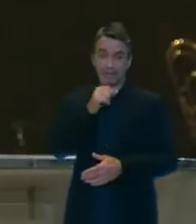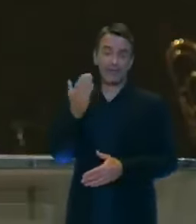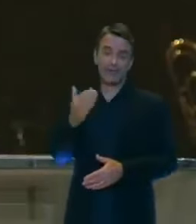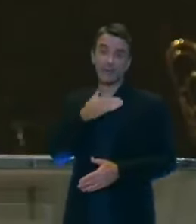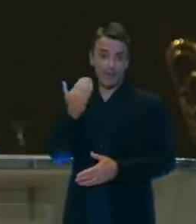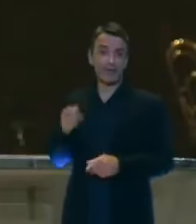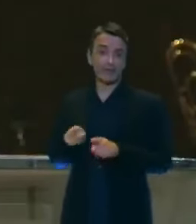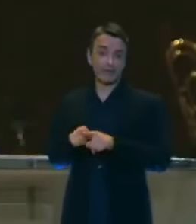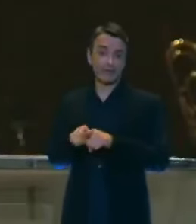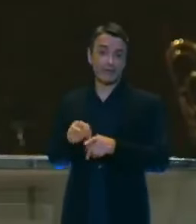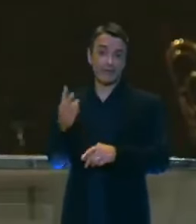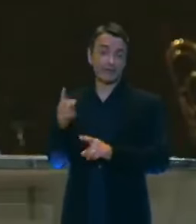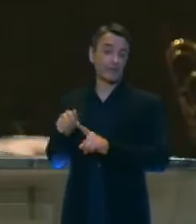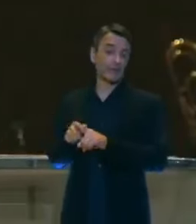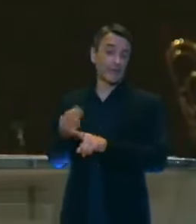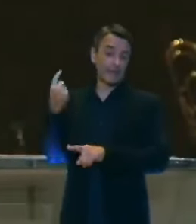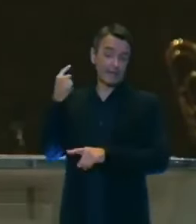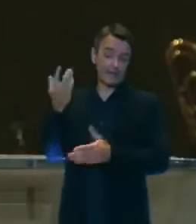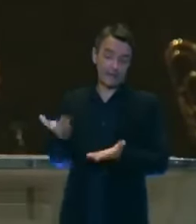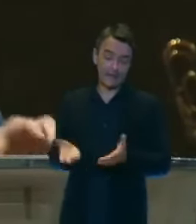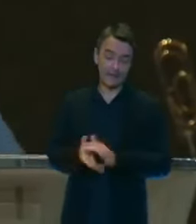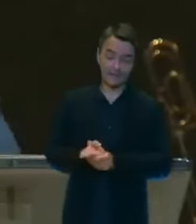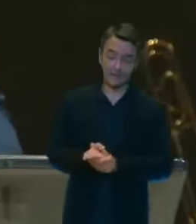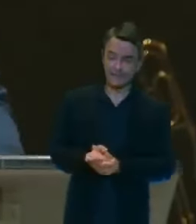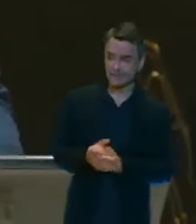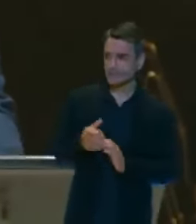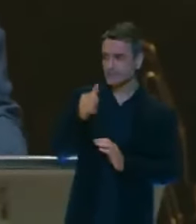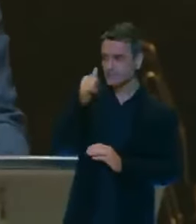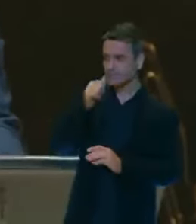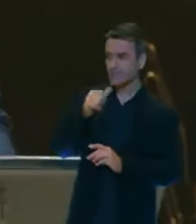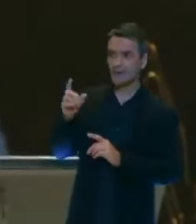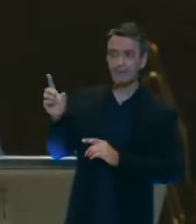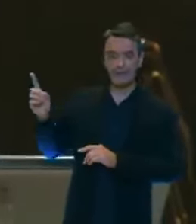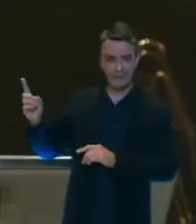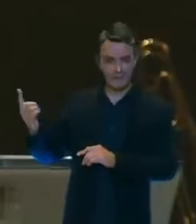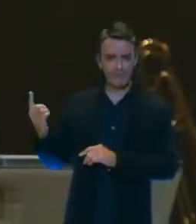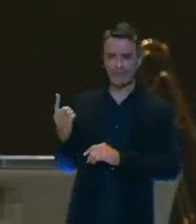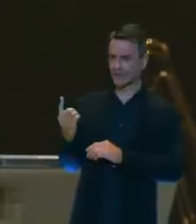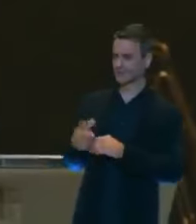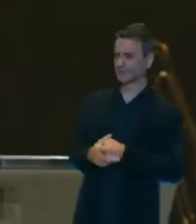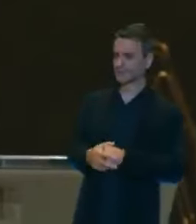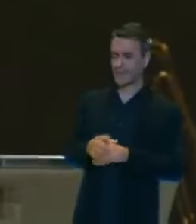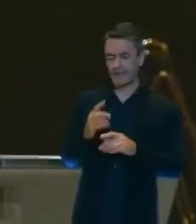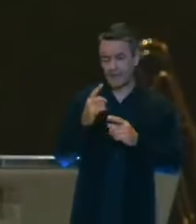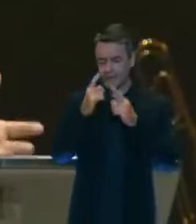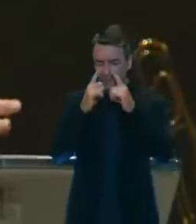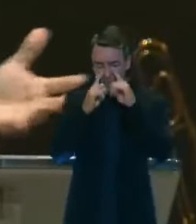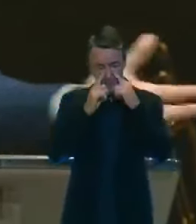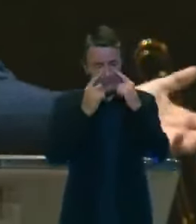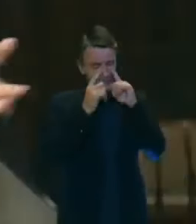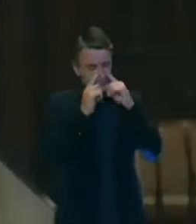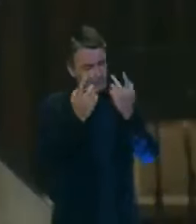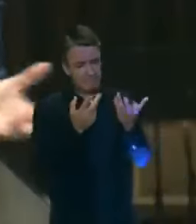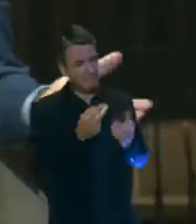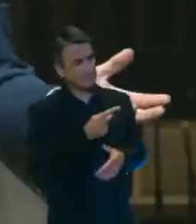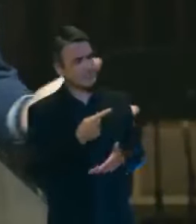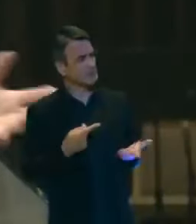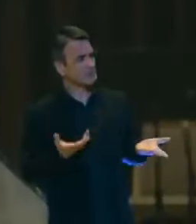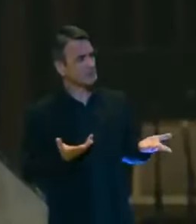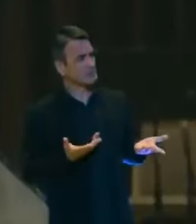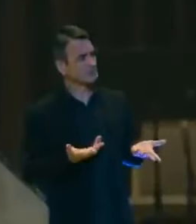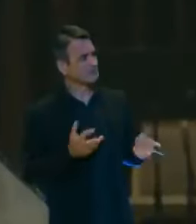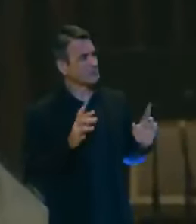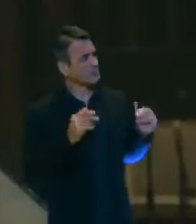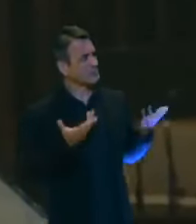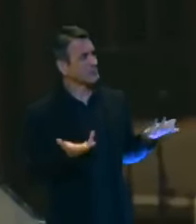atrás. Eu lembro de uma irmã que entrou na minha sala e ela chorava tanto. Falou: pastor, nunca aconteceu isso com a